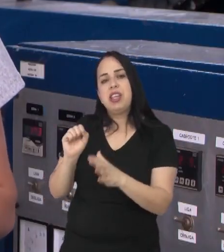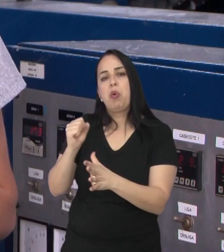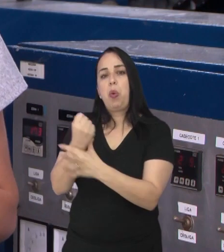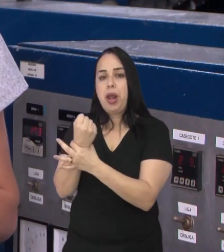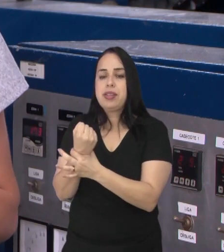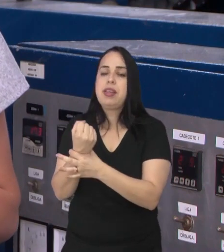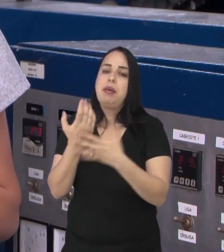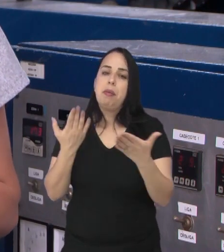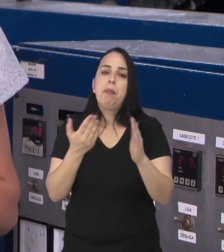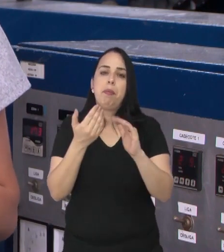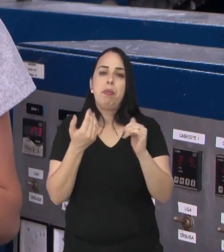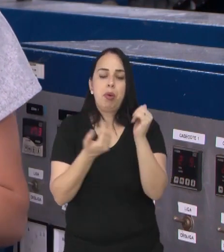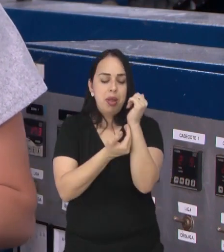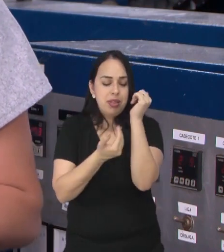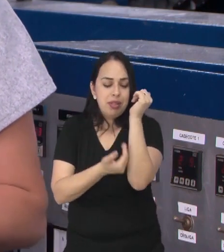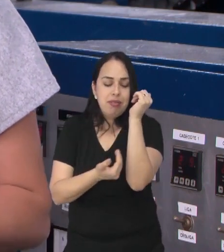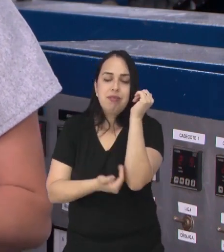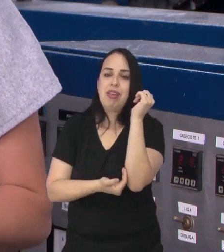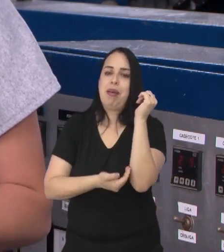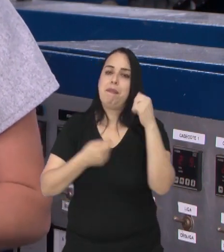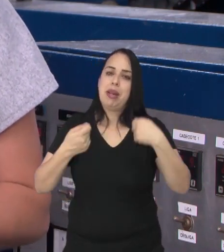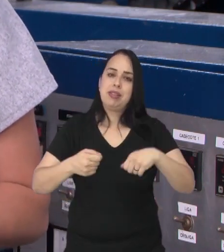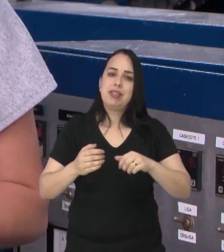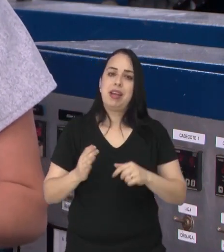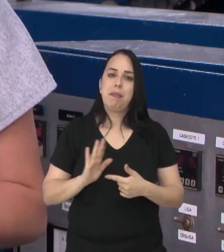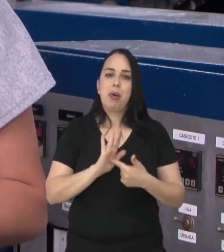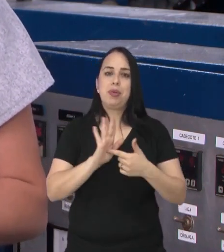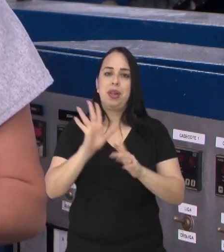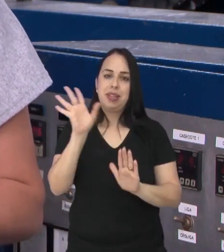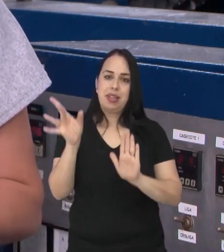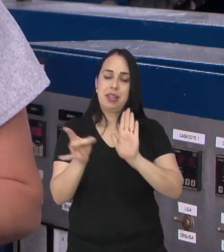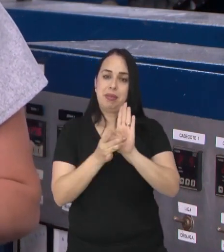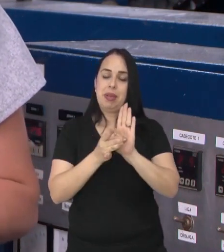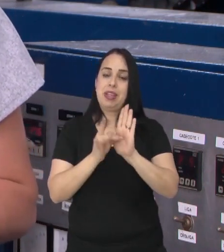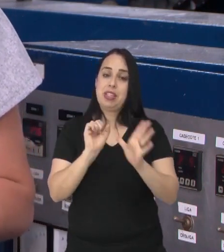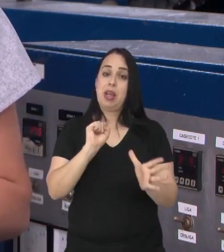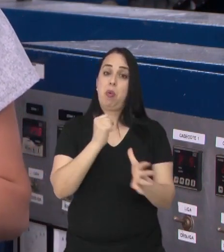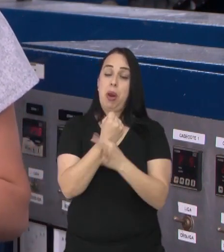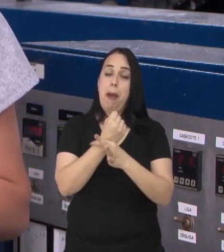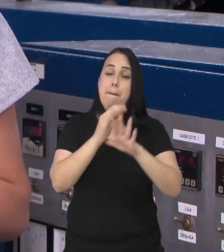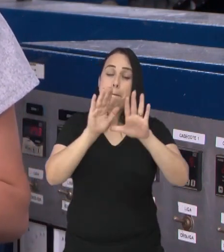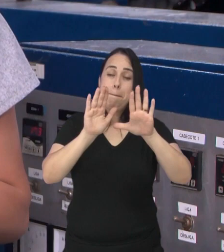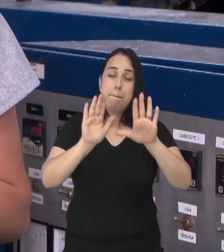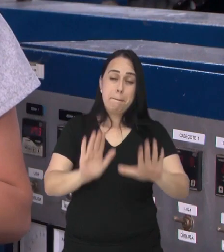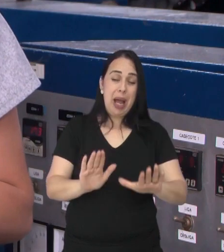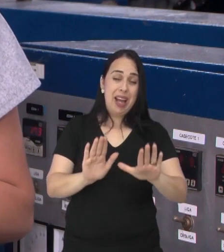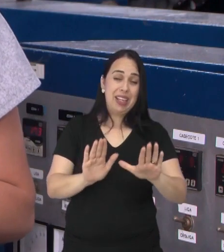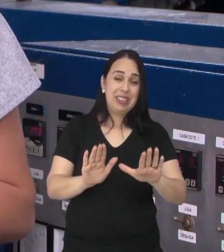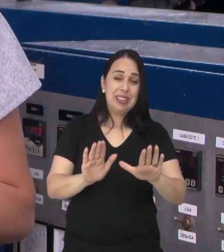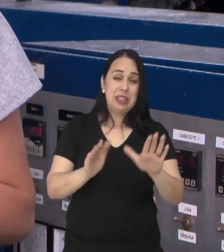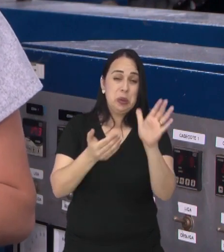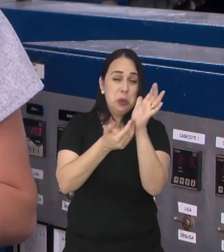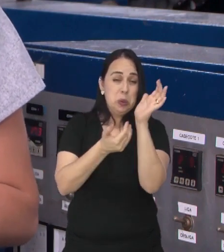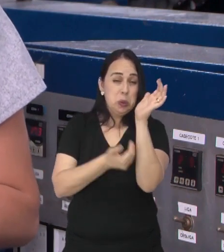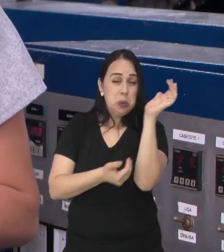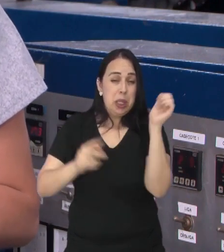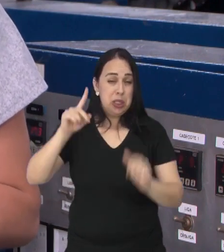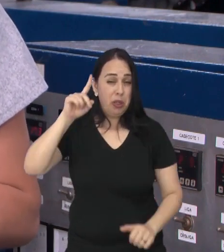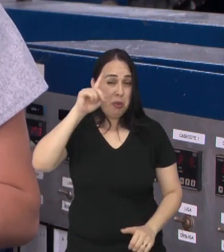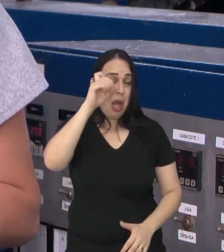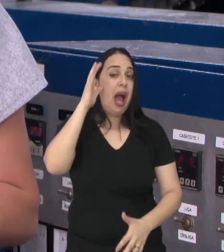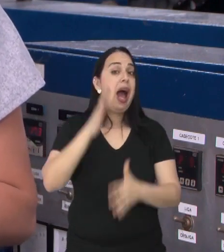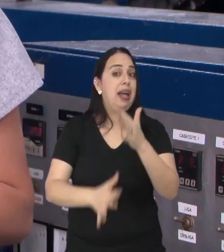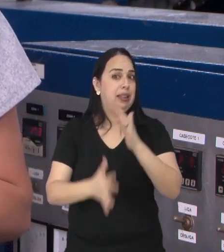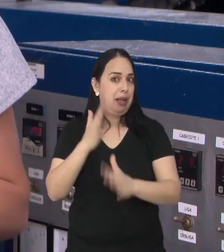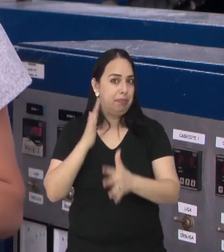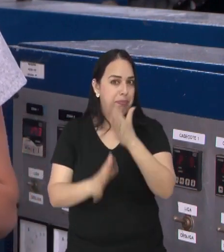do investimento. A burocracia é importante para dar transparência e segurança aos negócios. Mas